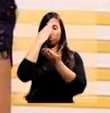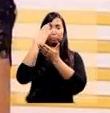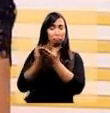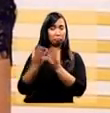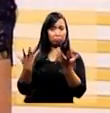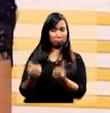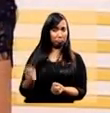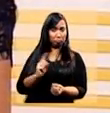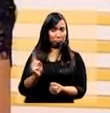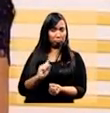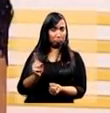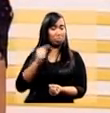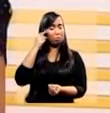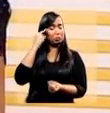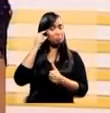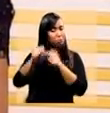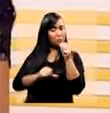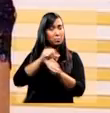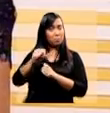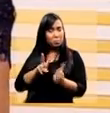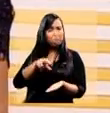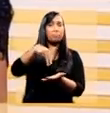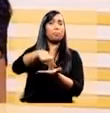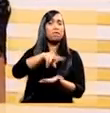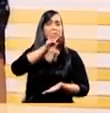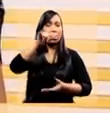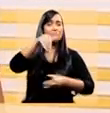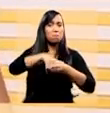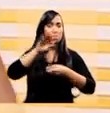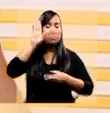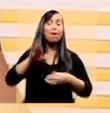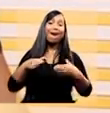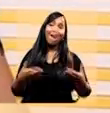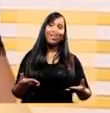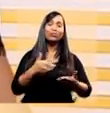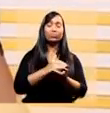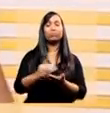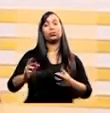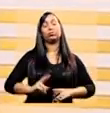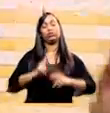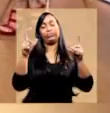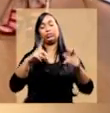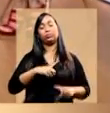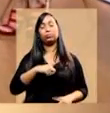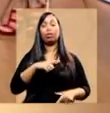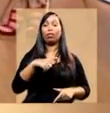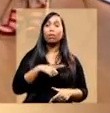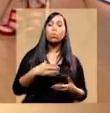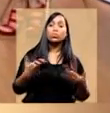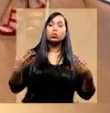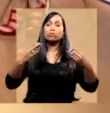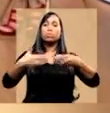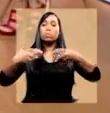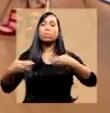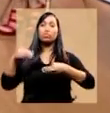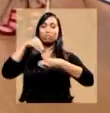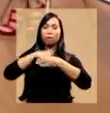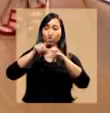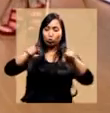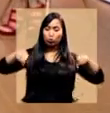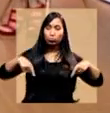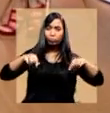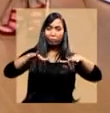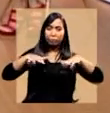acreditam, que rejeita tal pensamento, que se coloca e vá para a urna, é onde começa a ter a diferença, começa a ter os embates dentro de